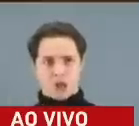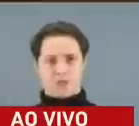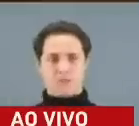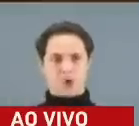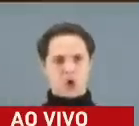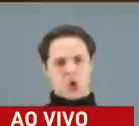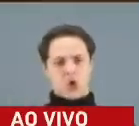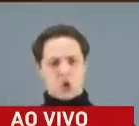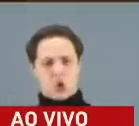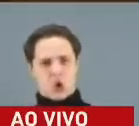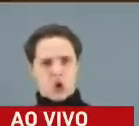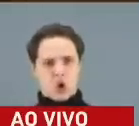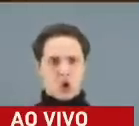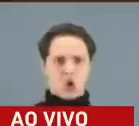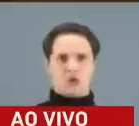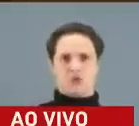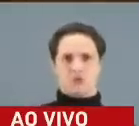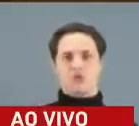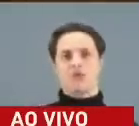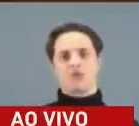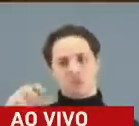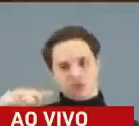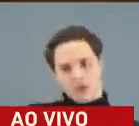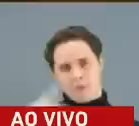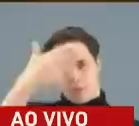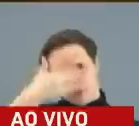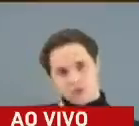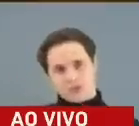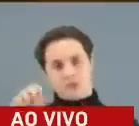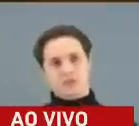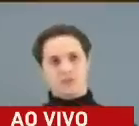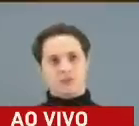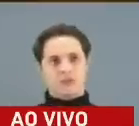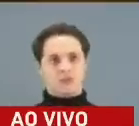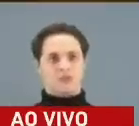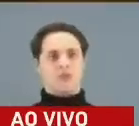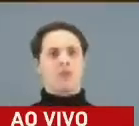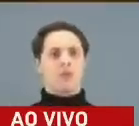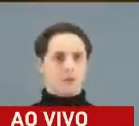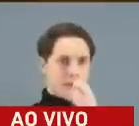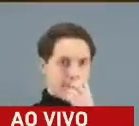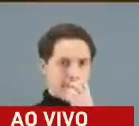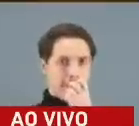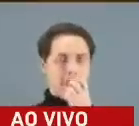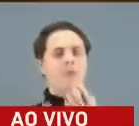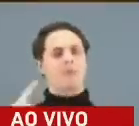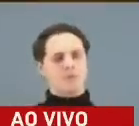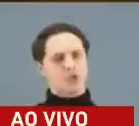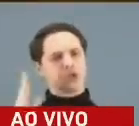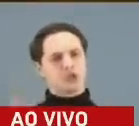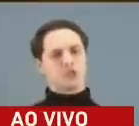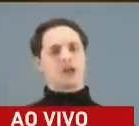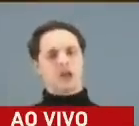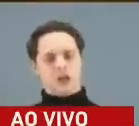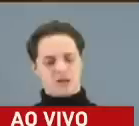de corrupção. Condenei o Eduardo Cunha, porque provada ali, inclusive confirmada em 2 instâncias a